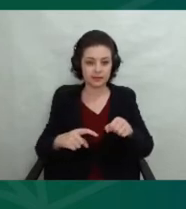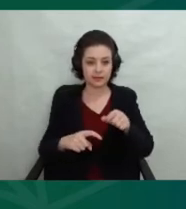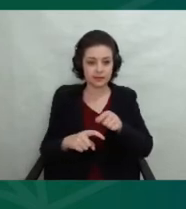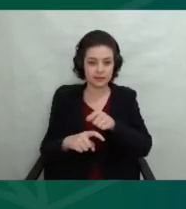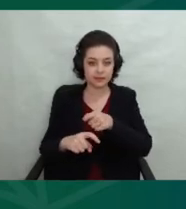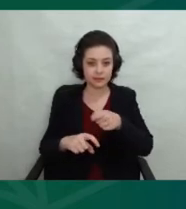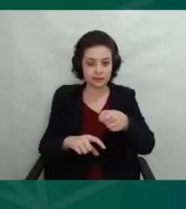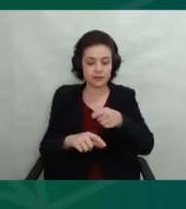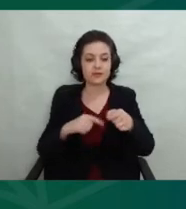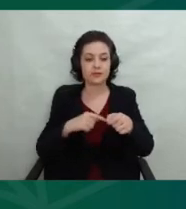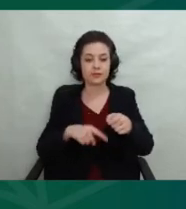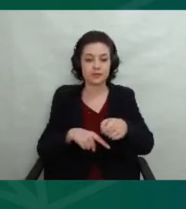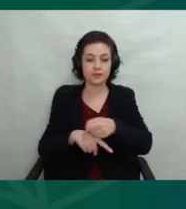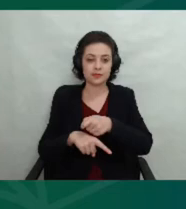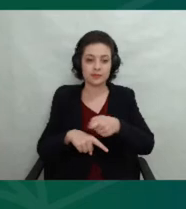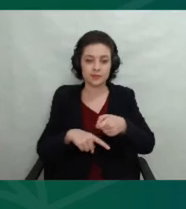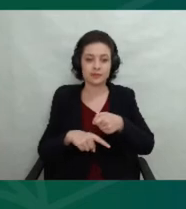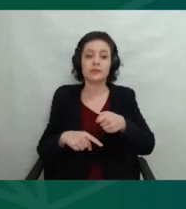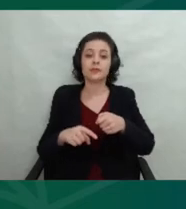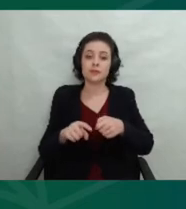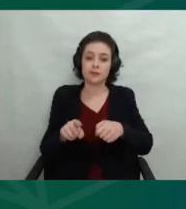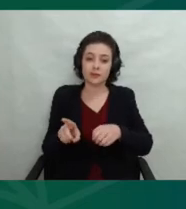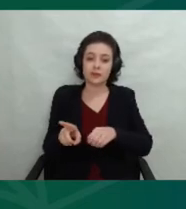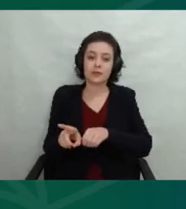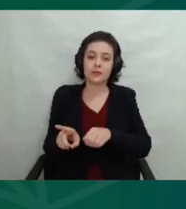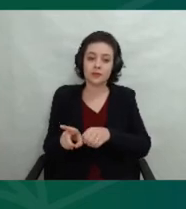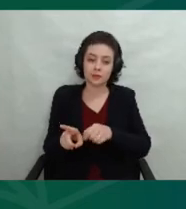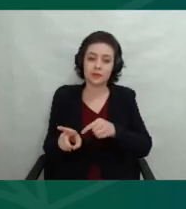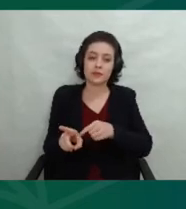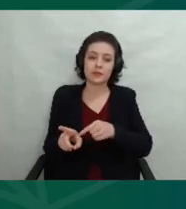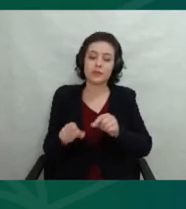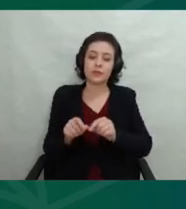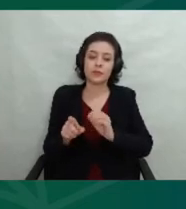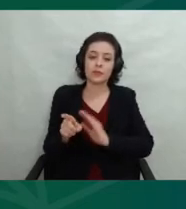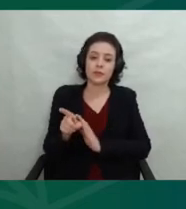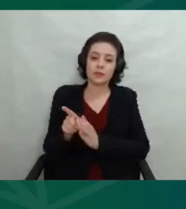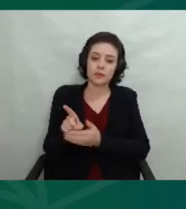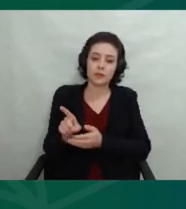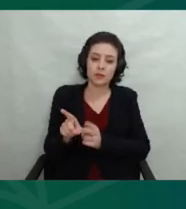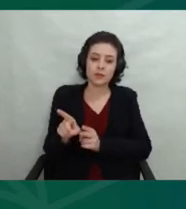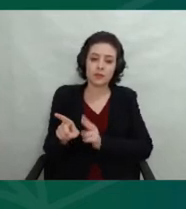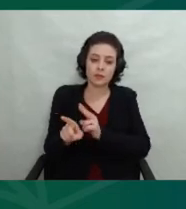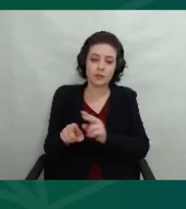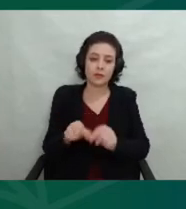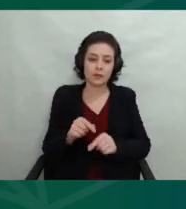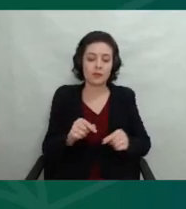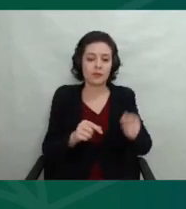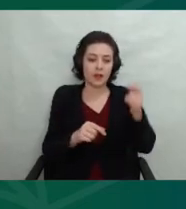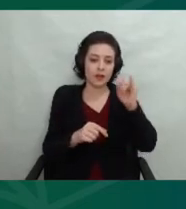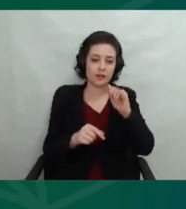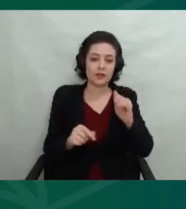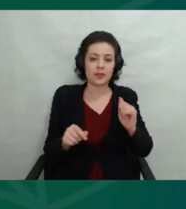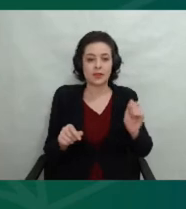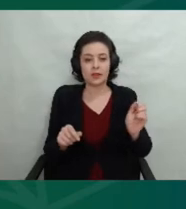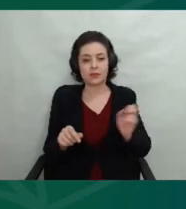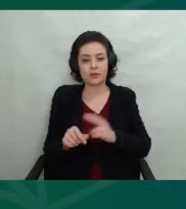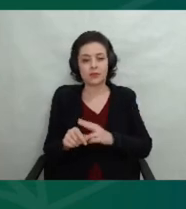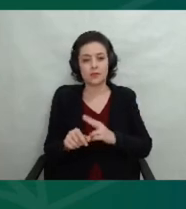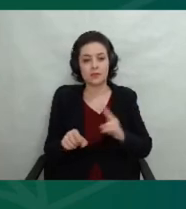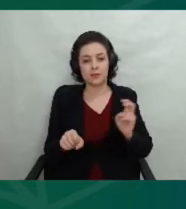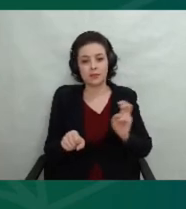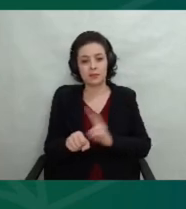protegidas no tecido, elas têm uma barreira que protege contra a entrada de agentes